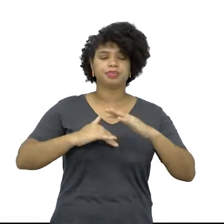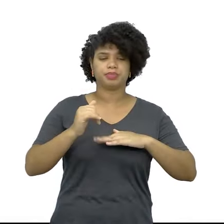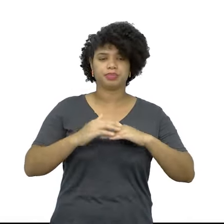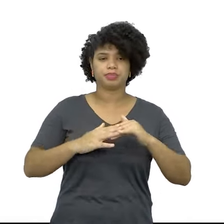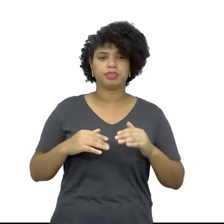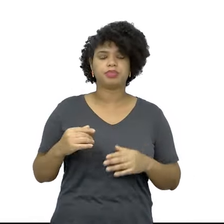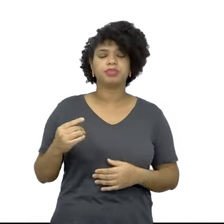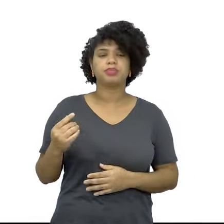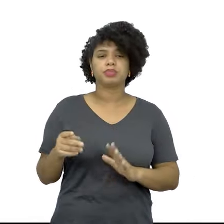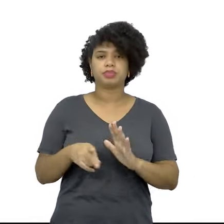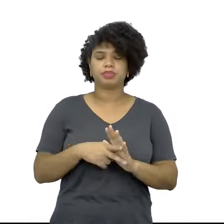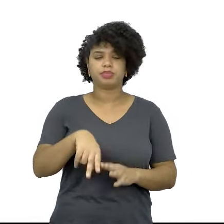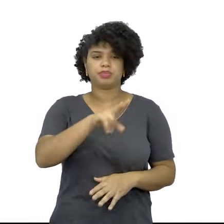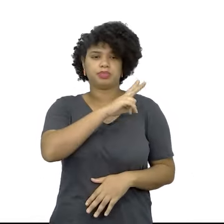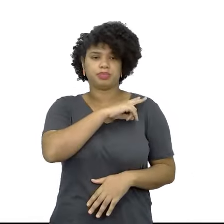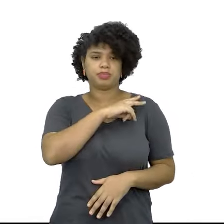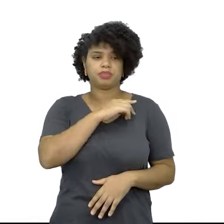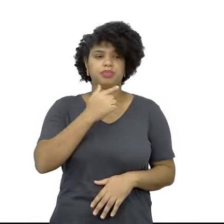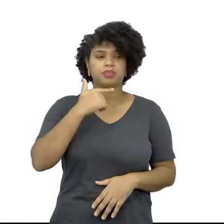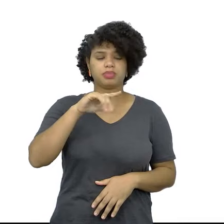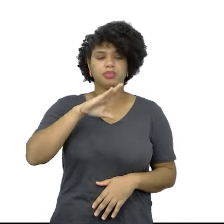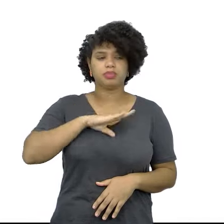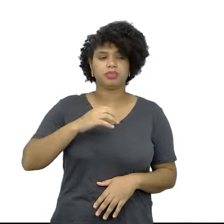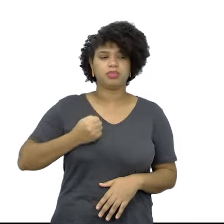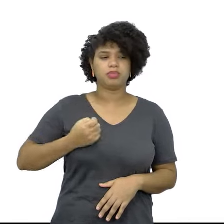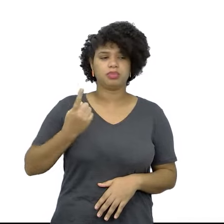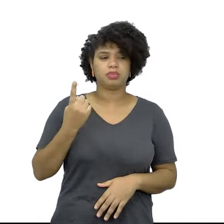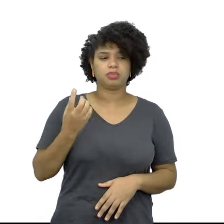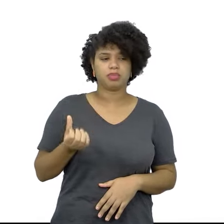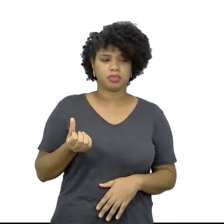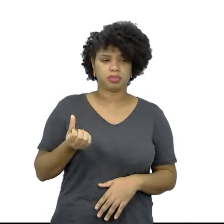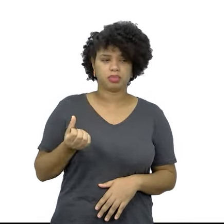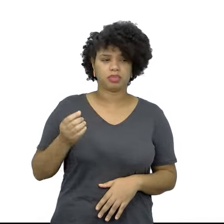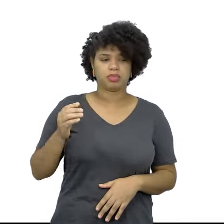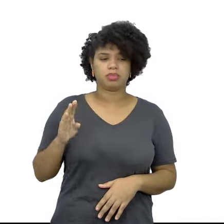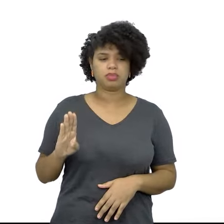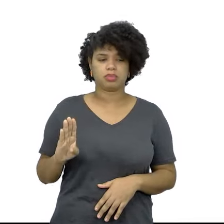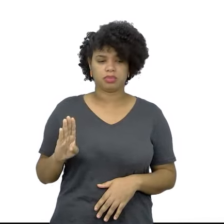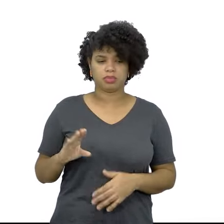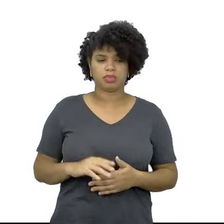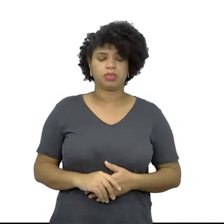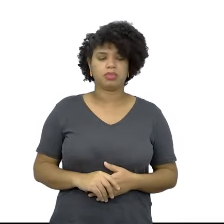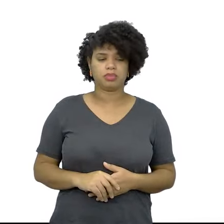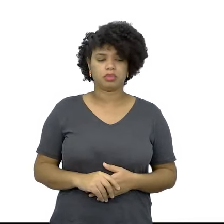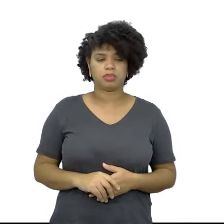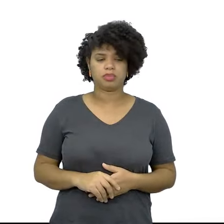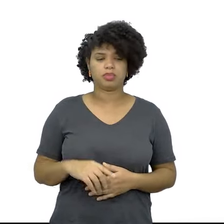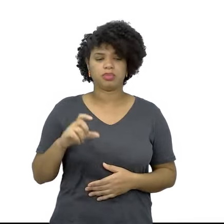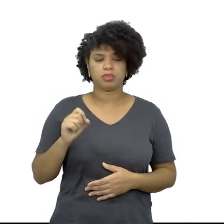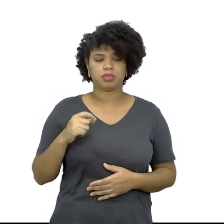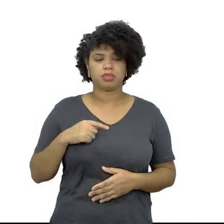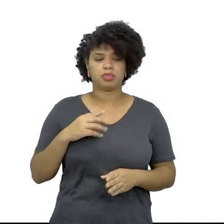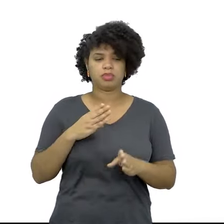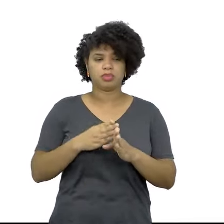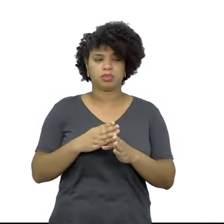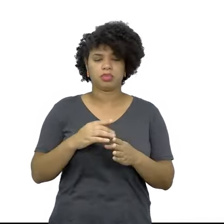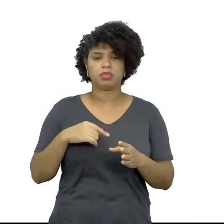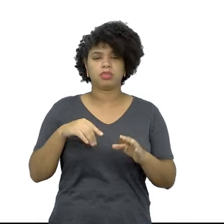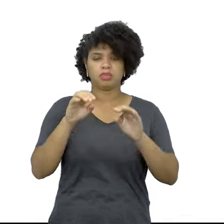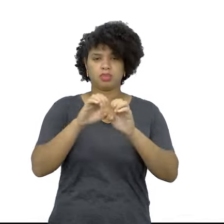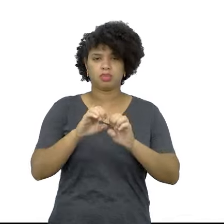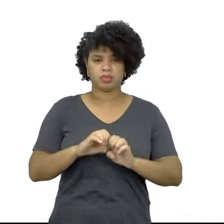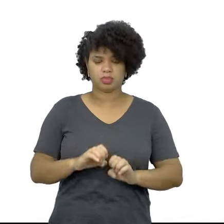do segundo ano de língua portuguesa de número 16B, e fala um pouquinho em relação a identificar e manter a